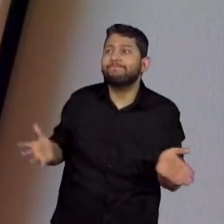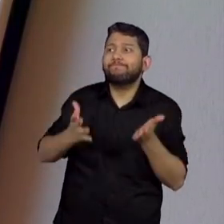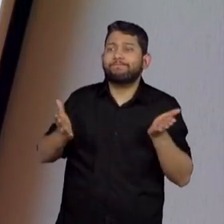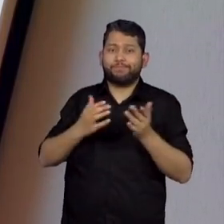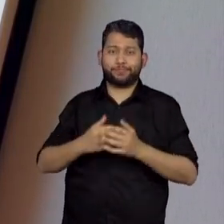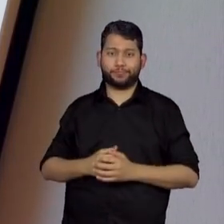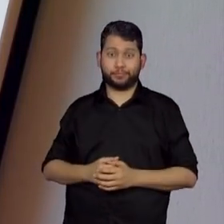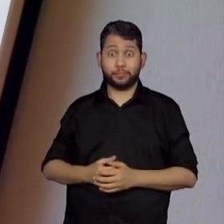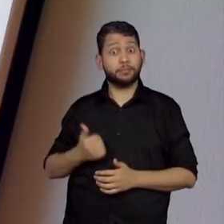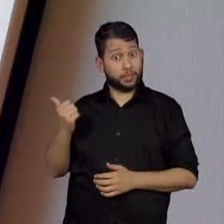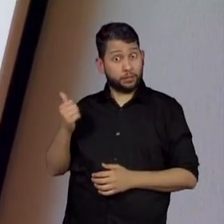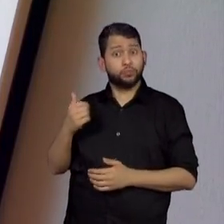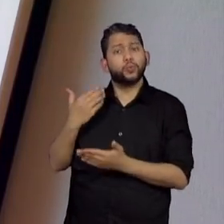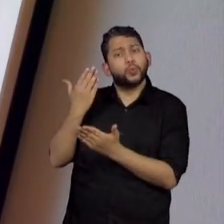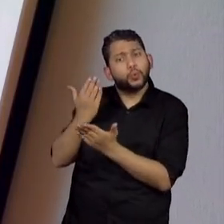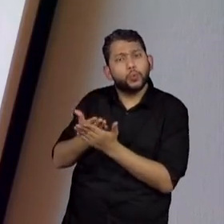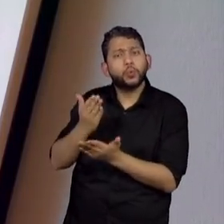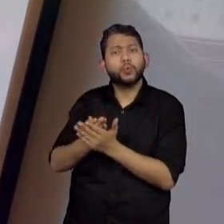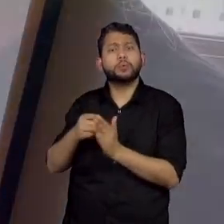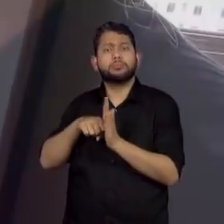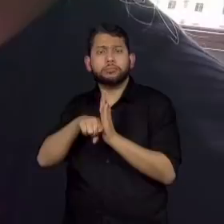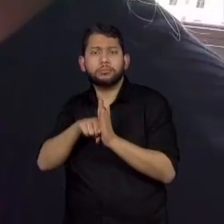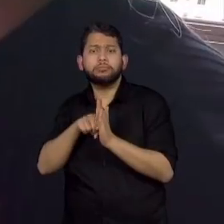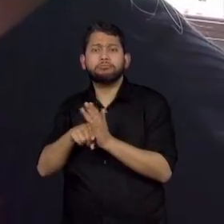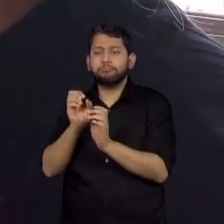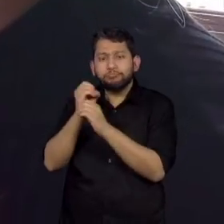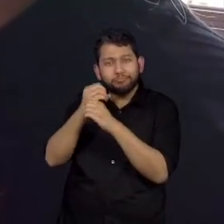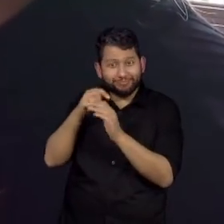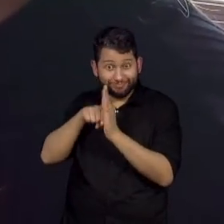Laura era estudante de biologia. Com